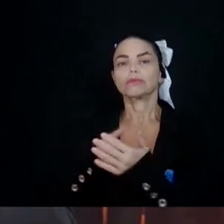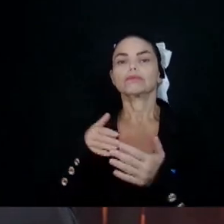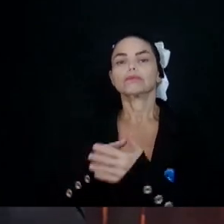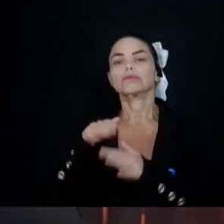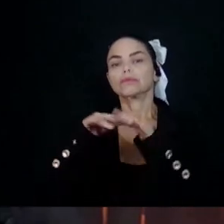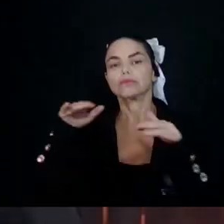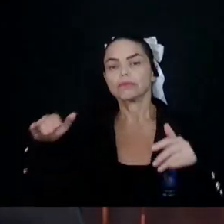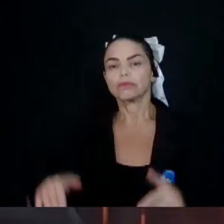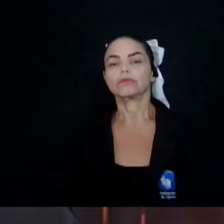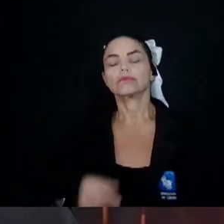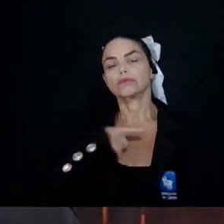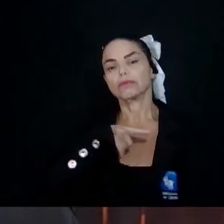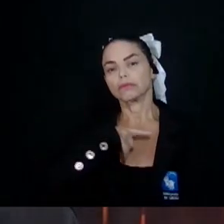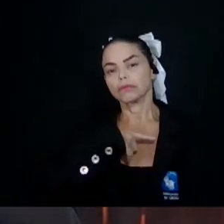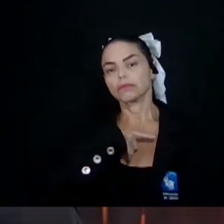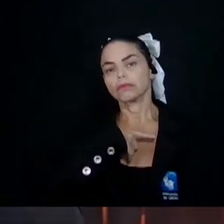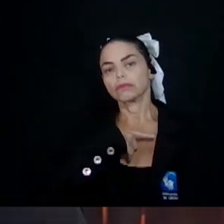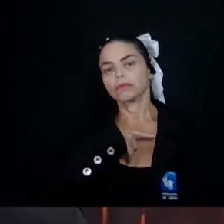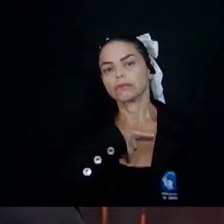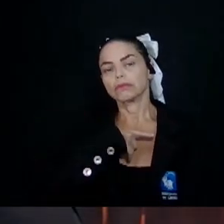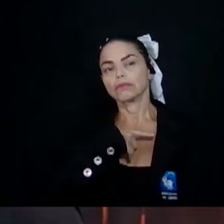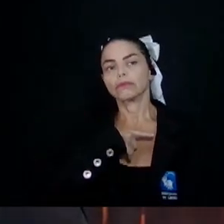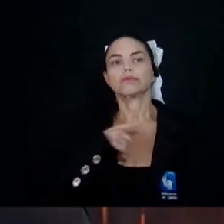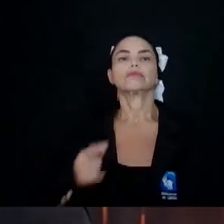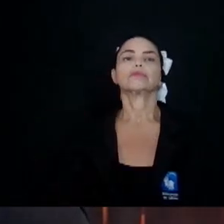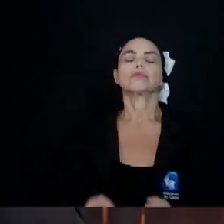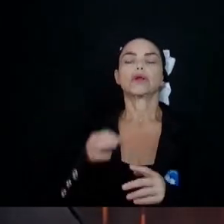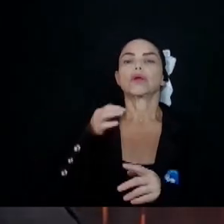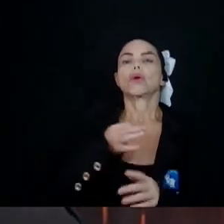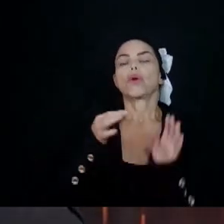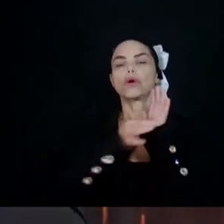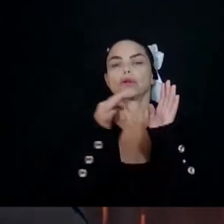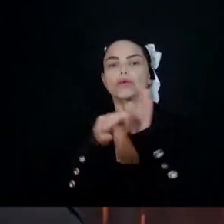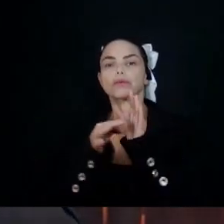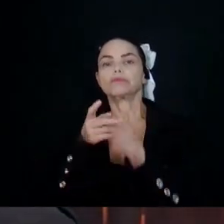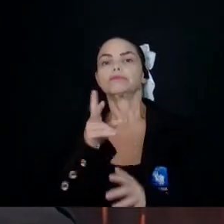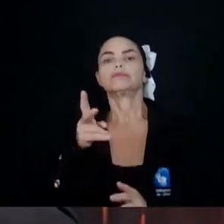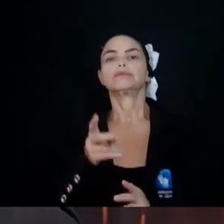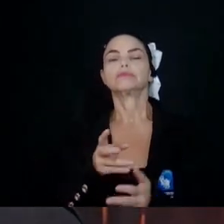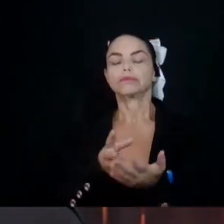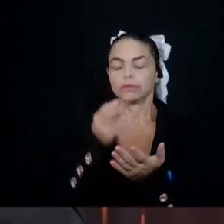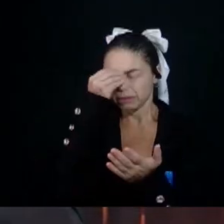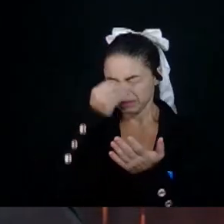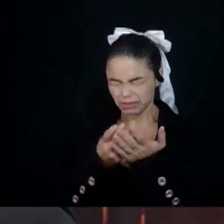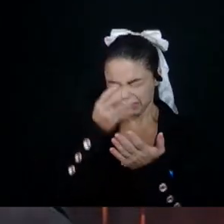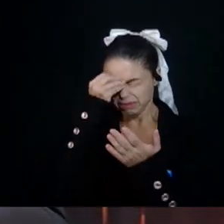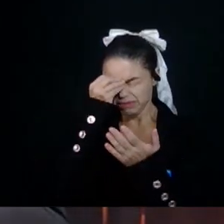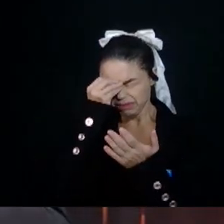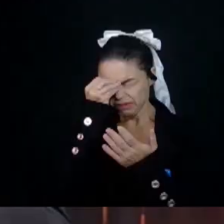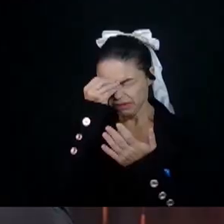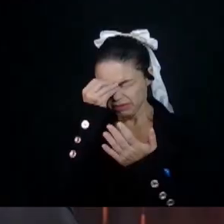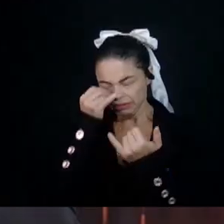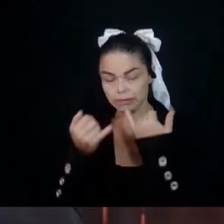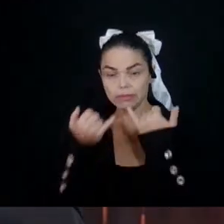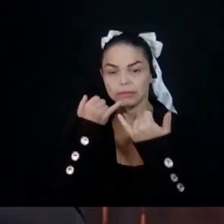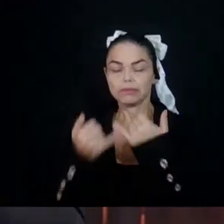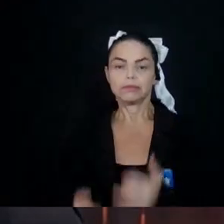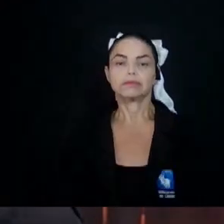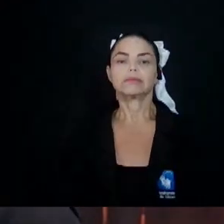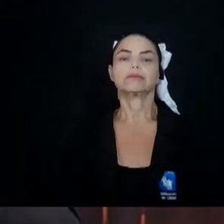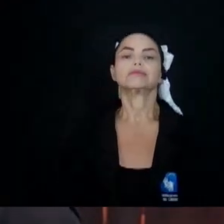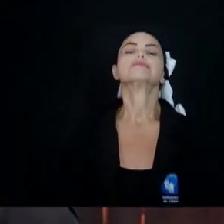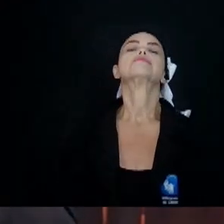tenha um contraponto, né? Então ela vai ficar sempre se alimentando daquela mesma informação, isso forma uma bolha, além de